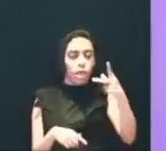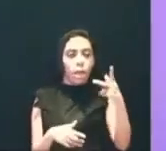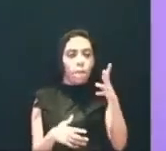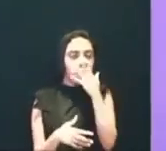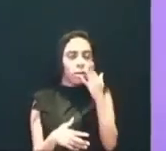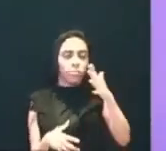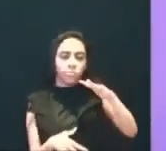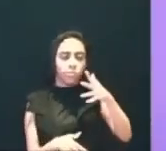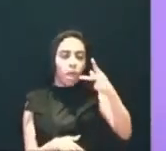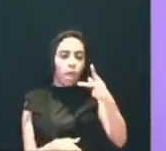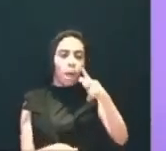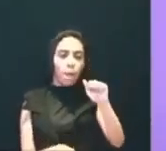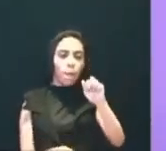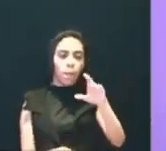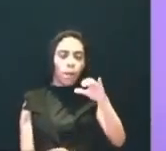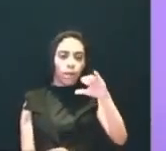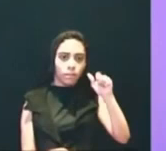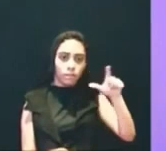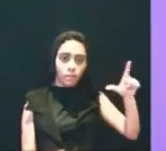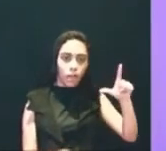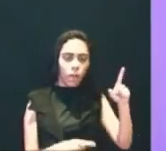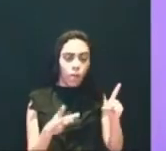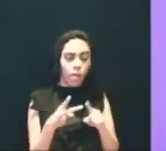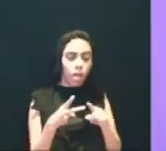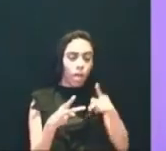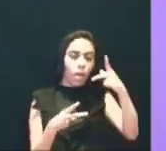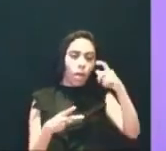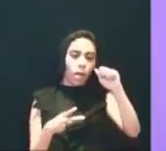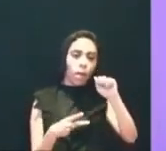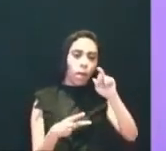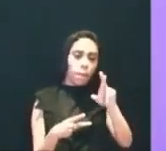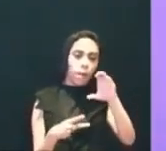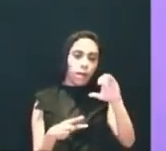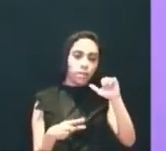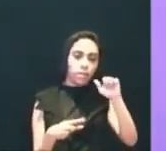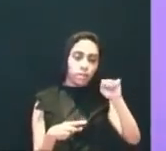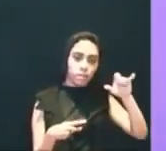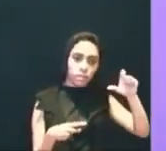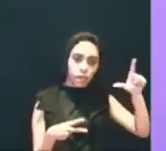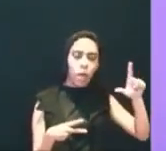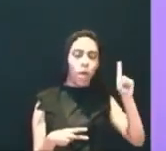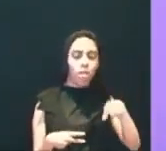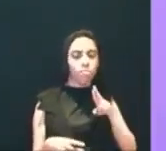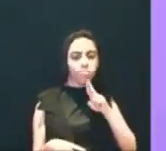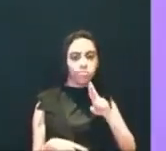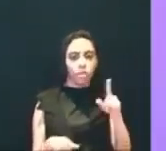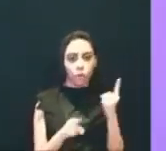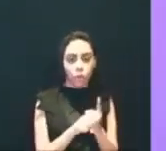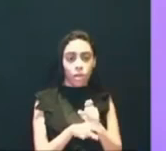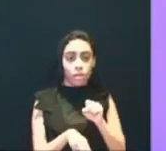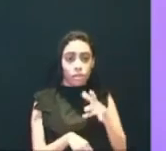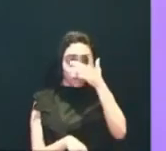parcial. Então, uma remissão parcial, ela é considerada uma resposta. Então, quando o paciente